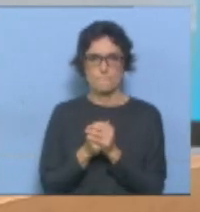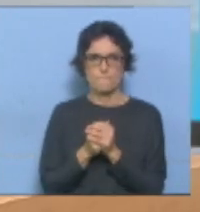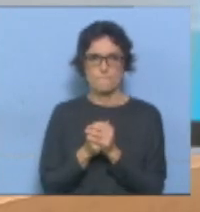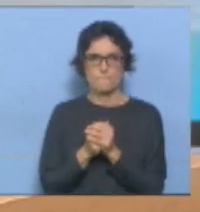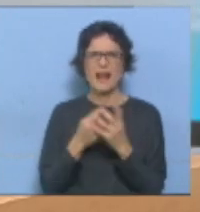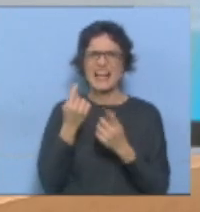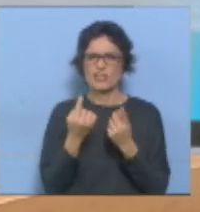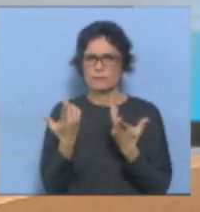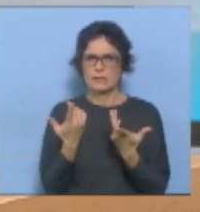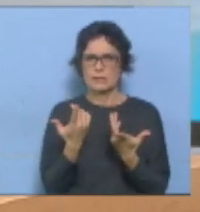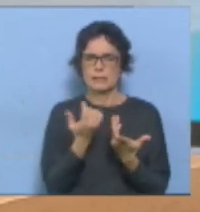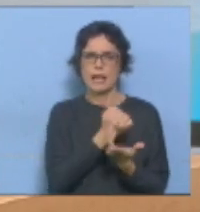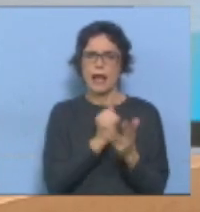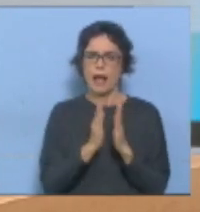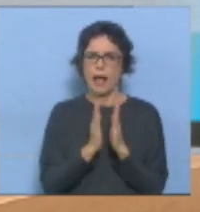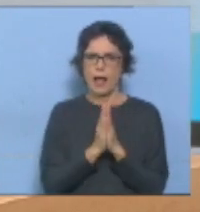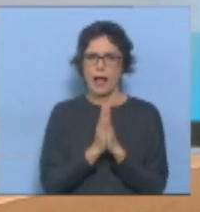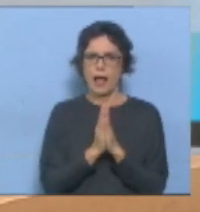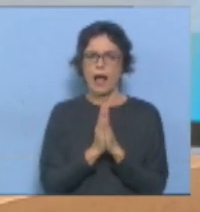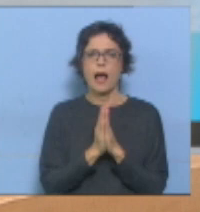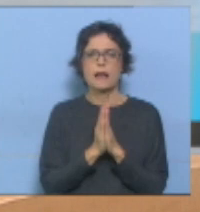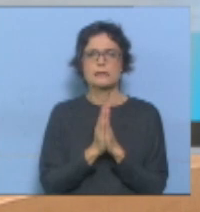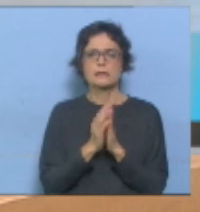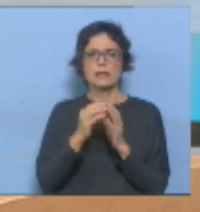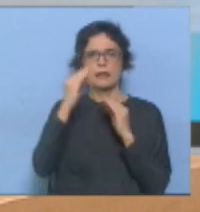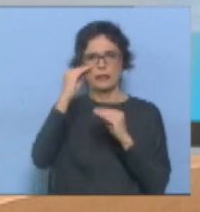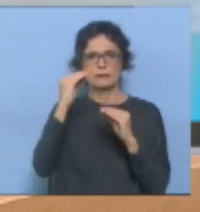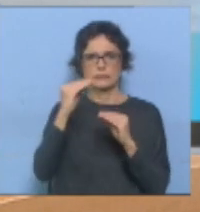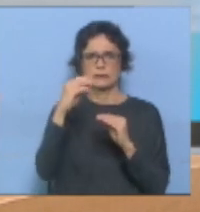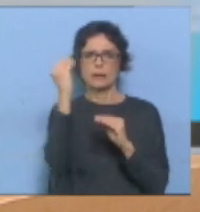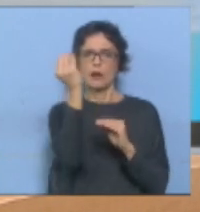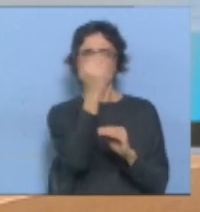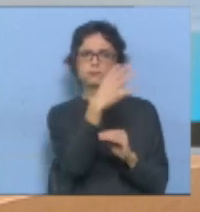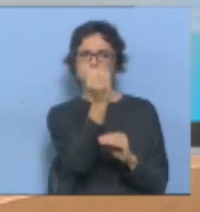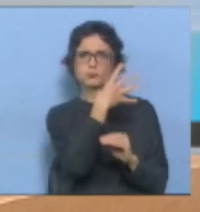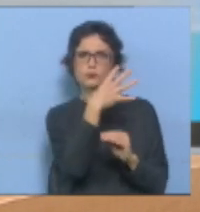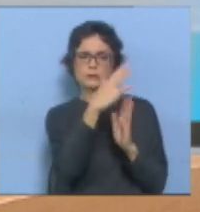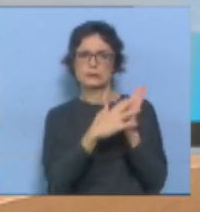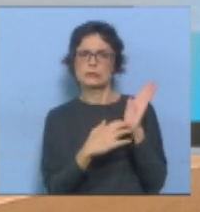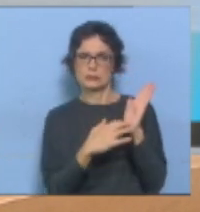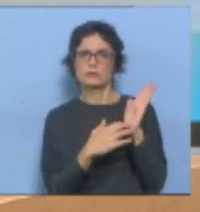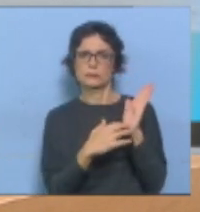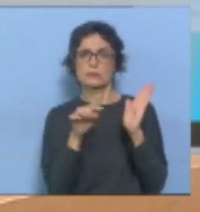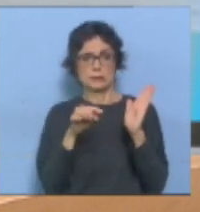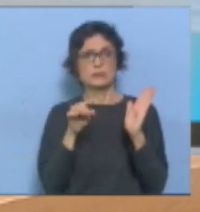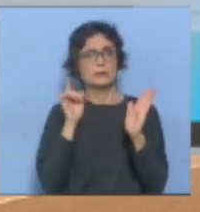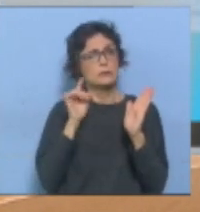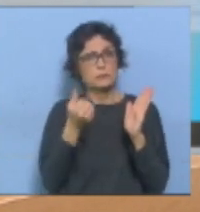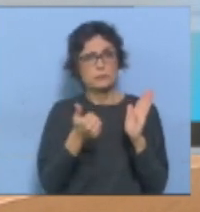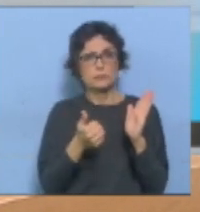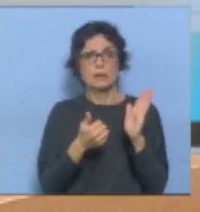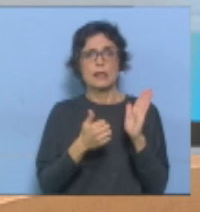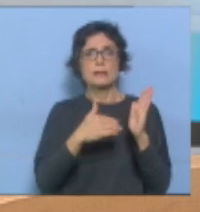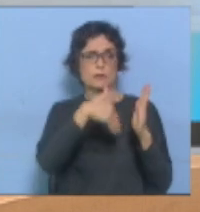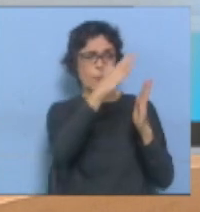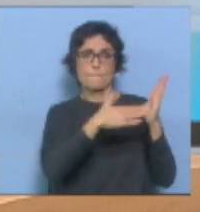vezes as paróquias têm para a catequese a projeção dos textos. Isso é muito útil quando a projeção é numa parede ou